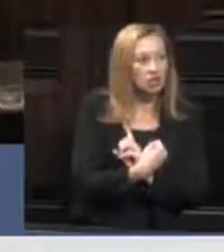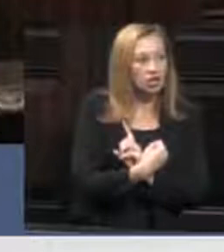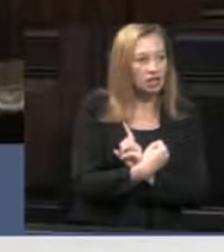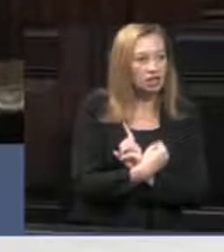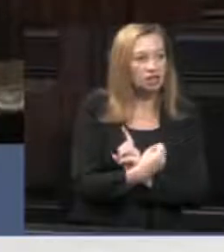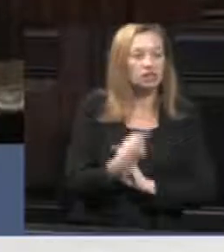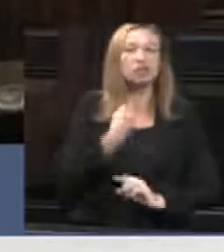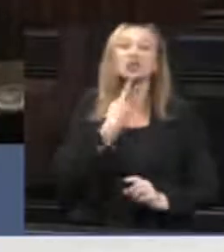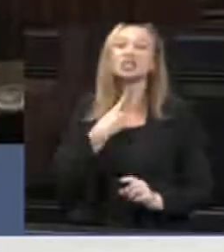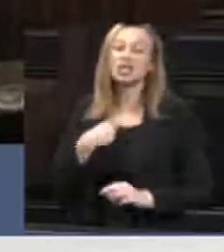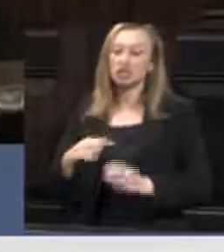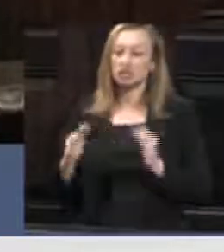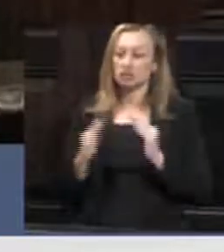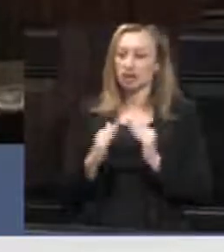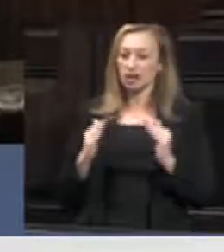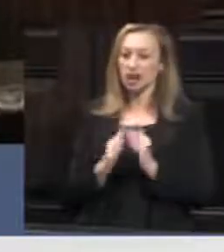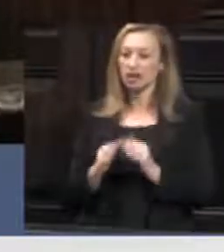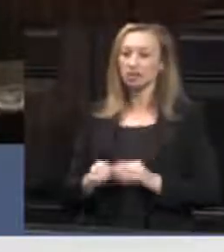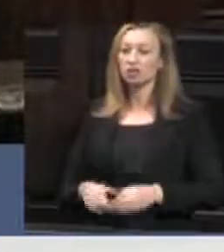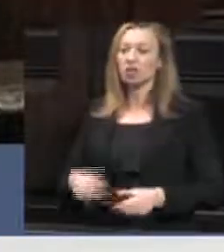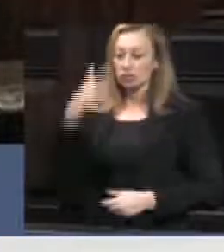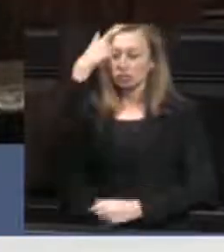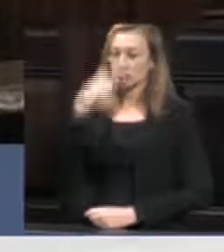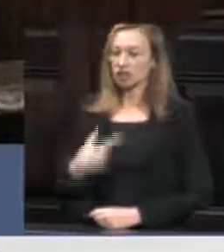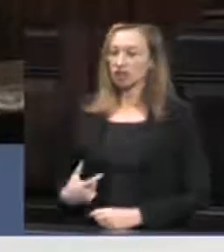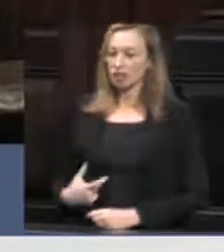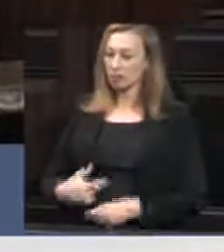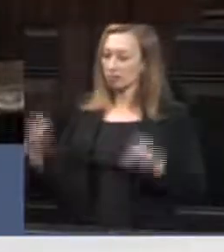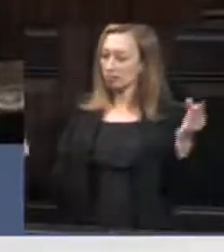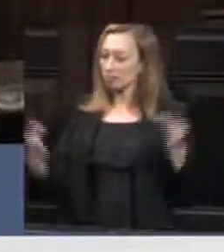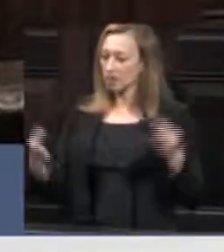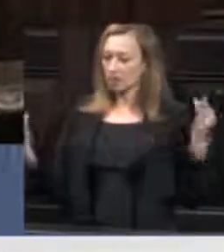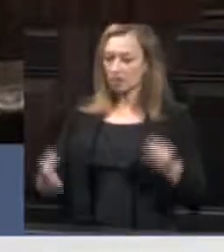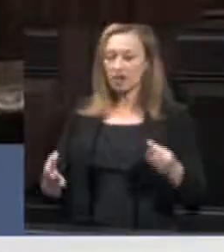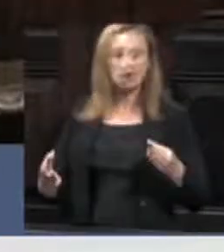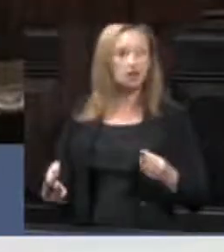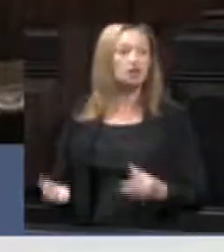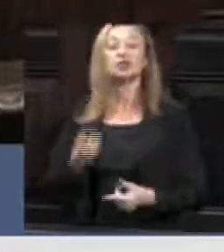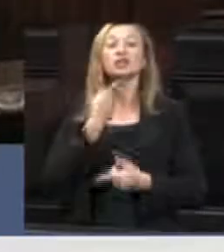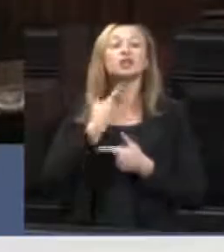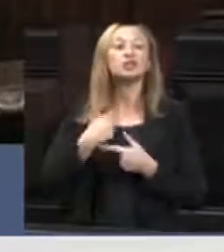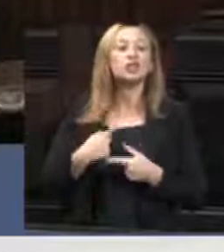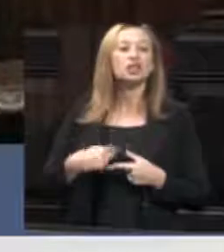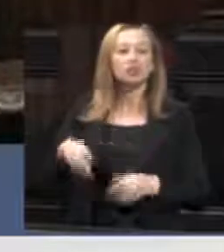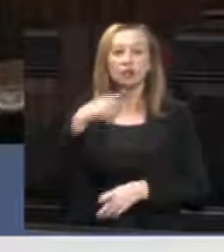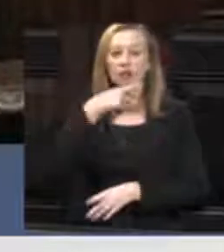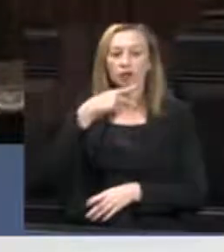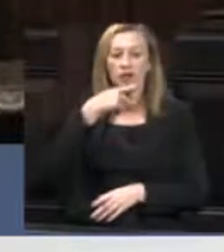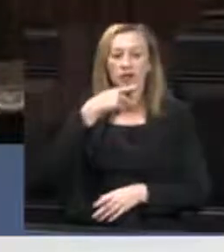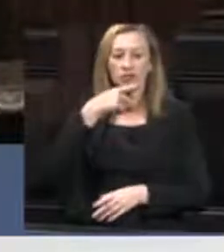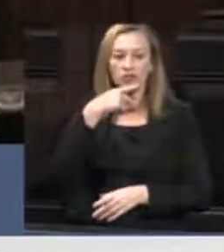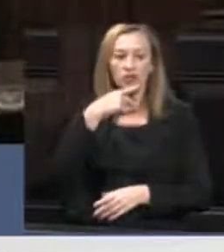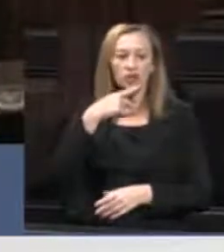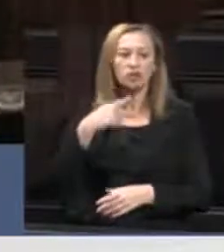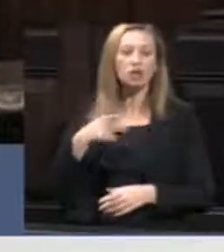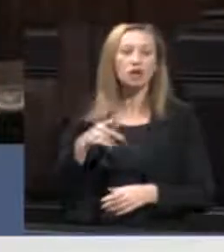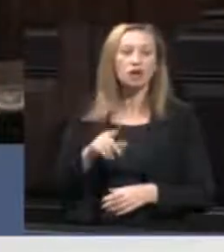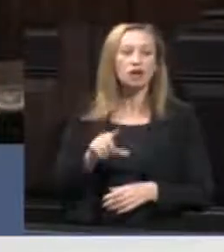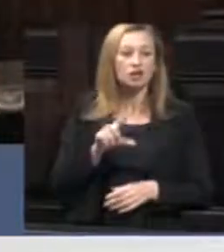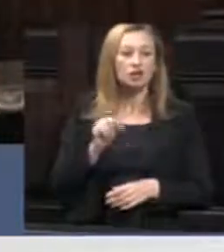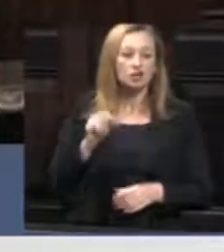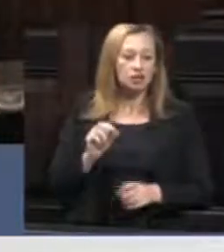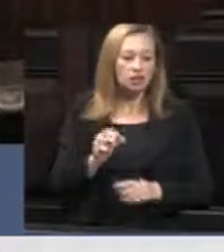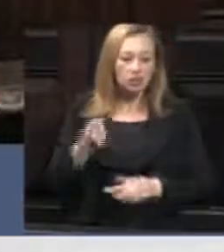comportamento íntegro, desejo que o parlamento se dedique a políticas públicas que ajude